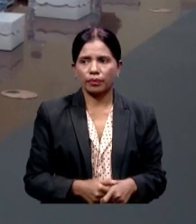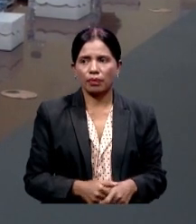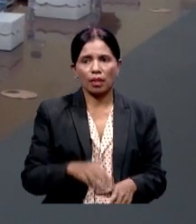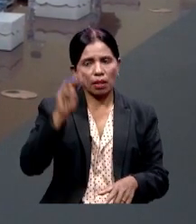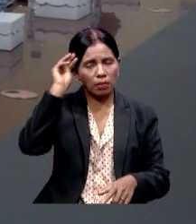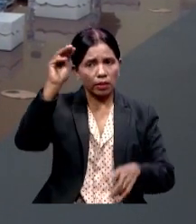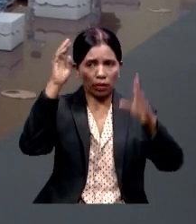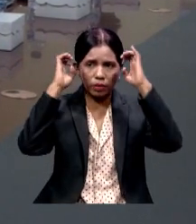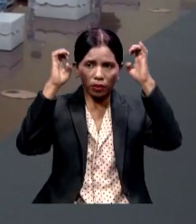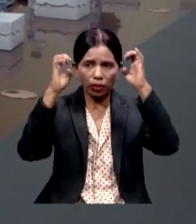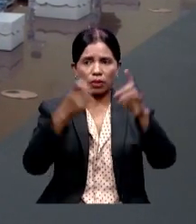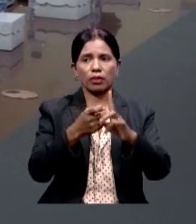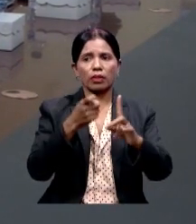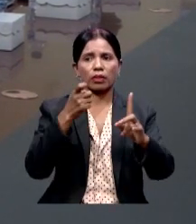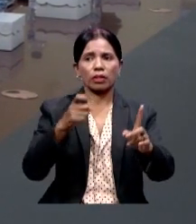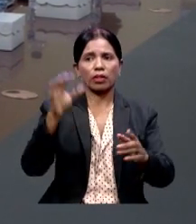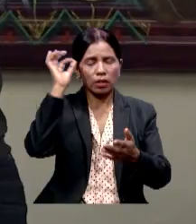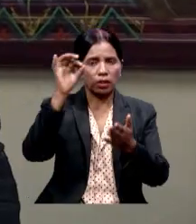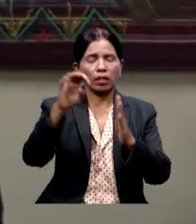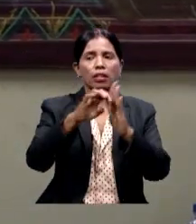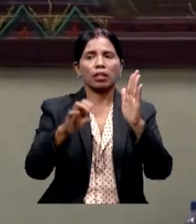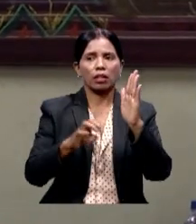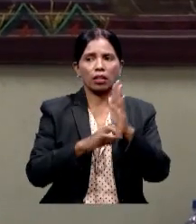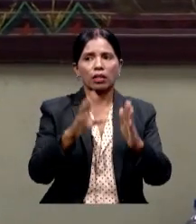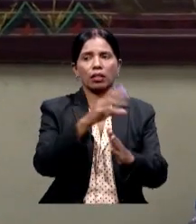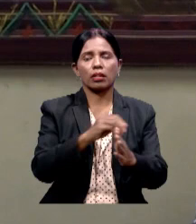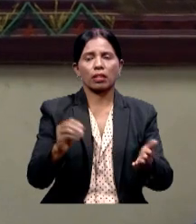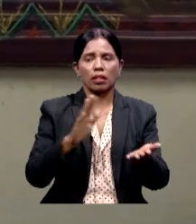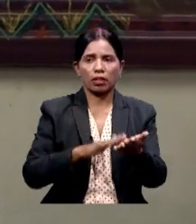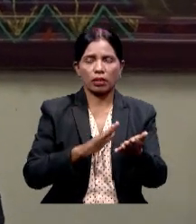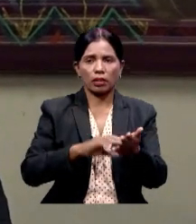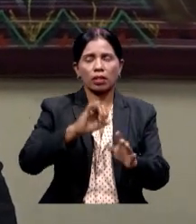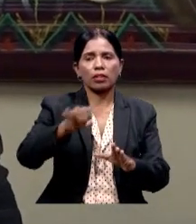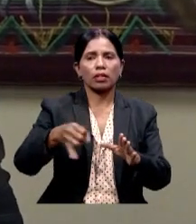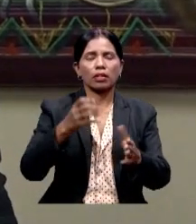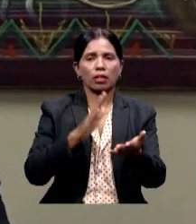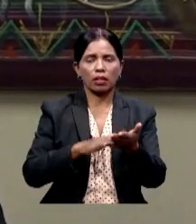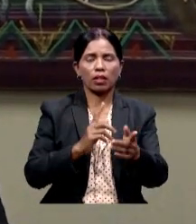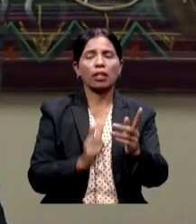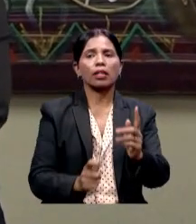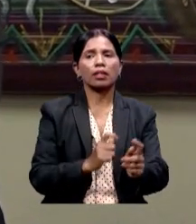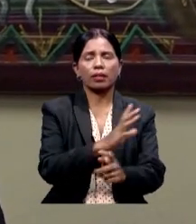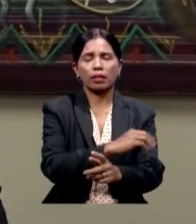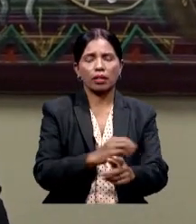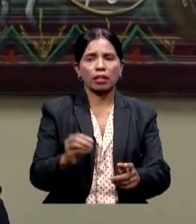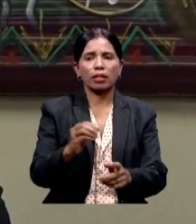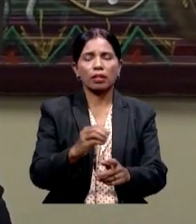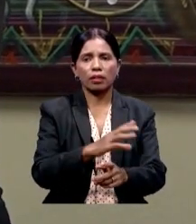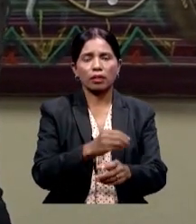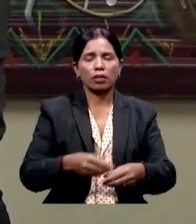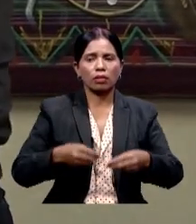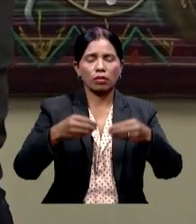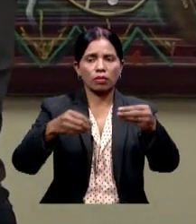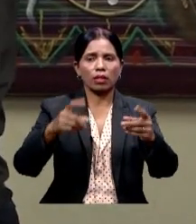Ministério da Educação, Liuhusi, secretário de Estado do Ensino Secundário Geral no Ensino Técnico Vocacional, entrega pontos